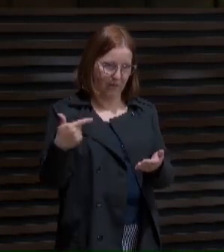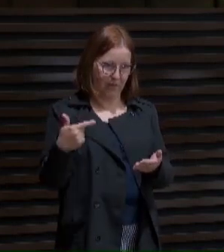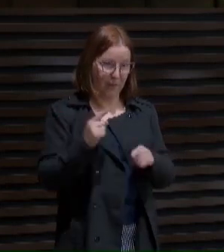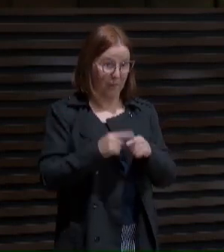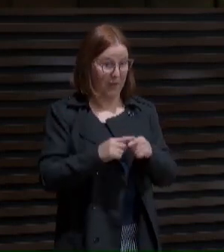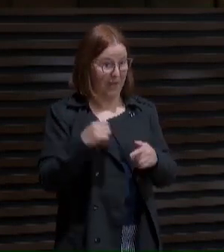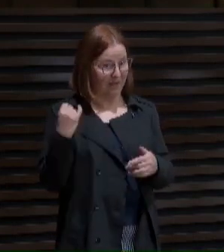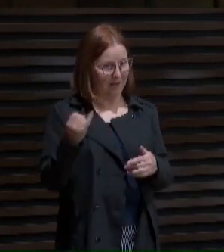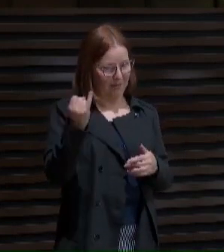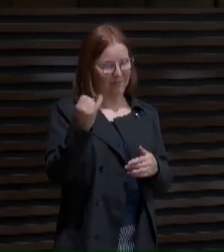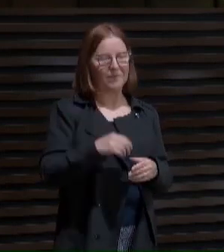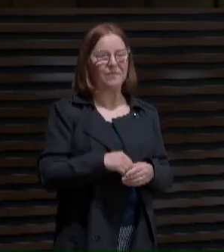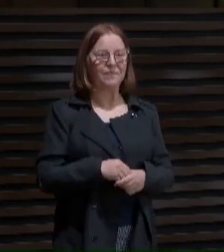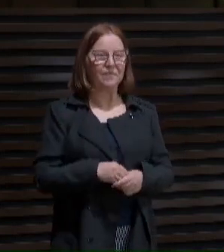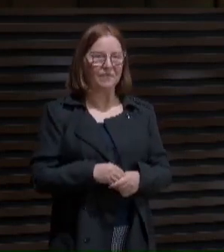meus irmãos.